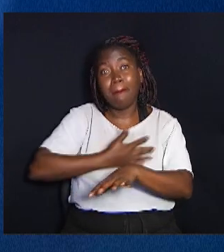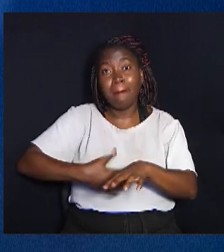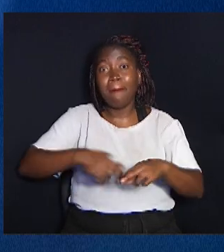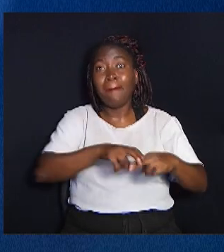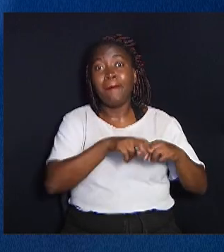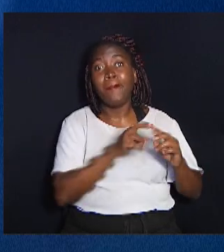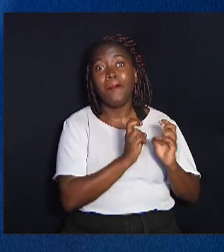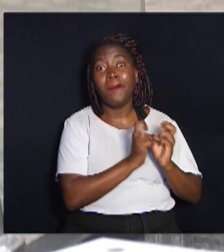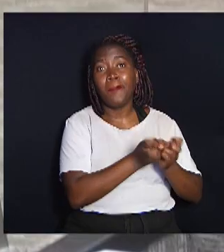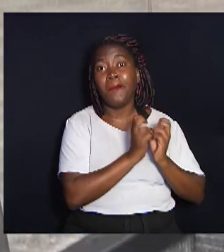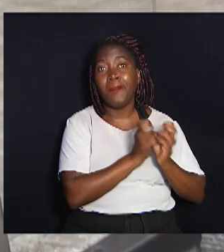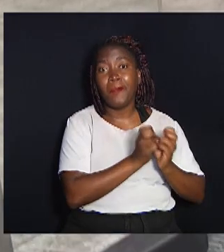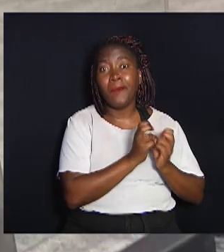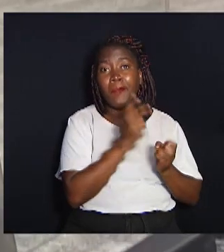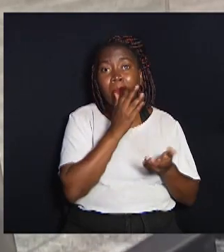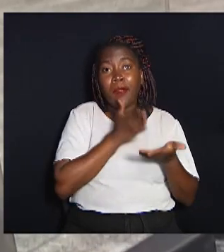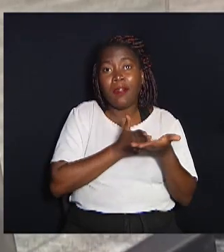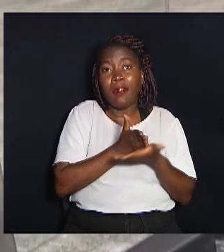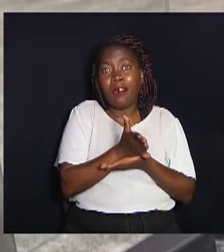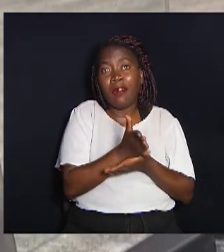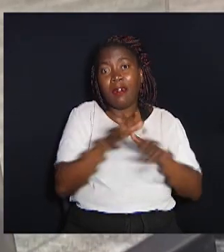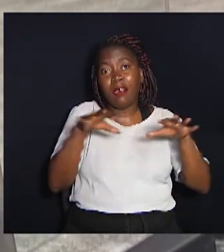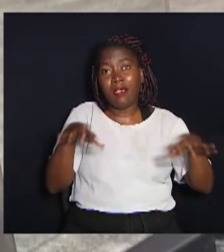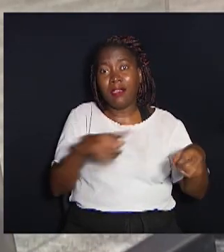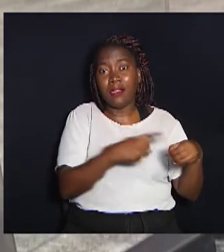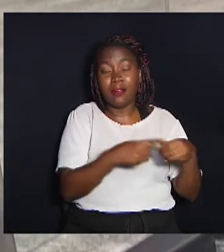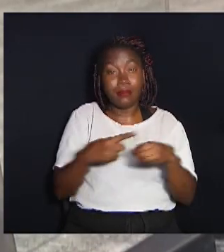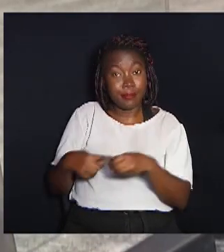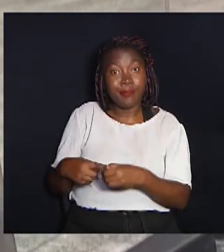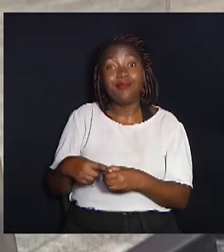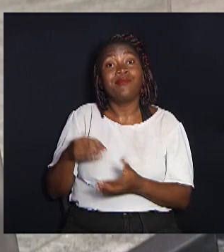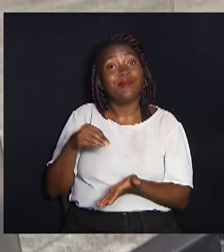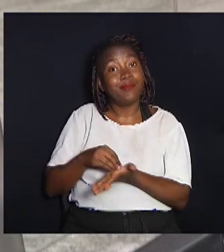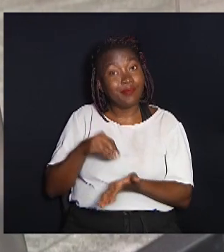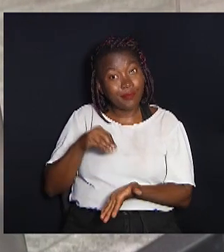divide os 2 bairros. Essa é uma necessidade que tem aquela